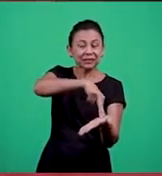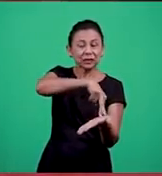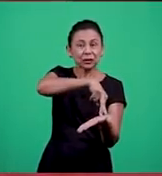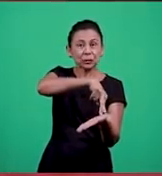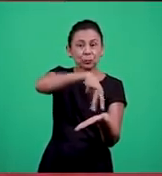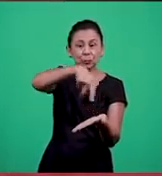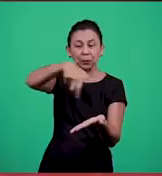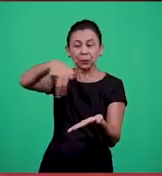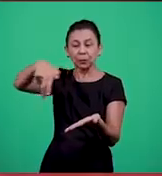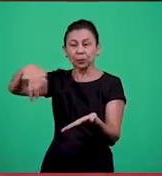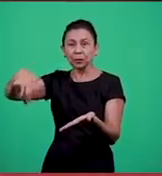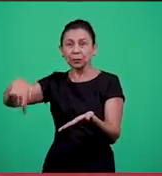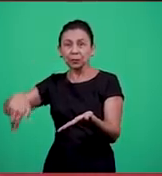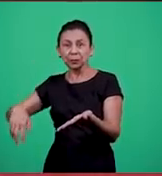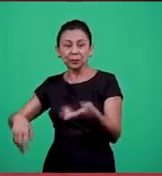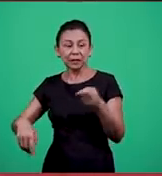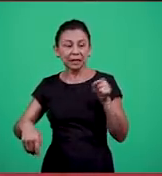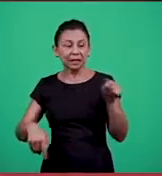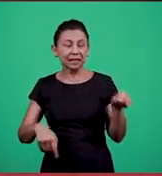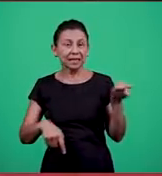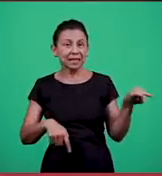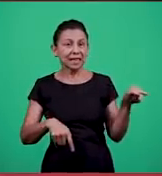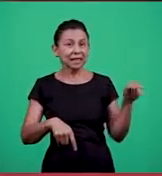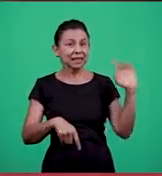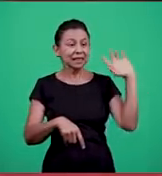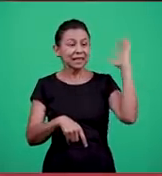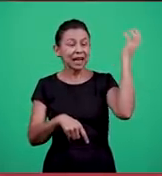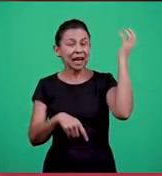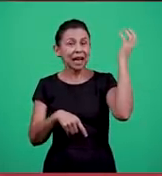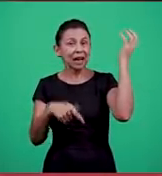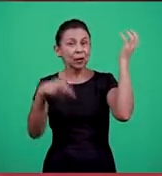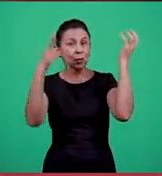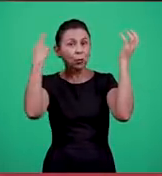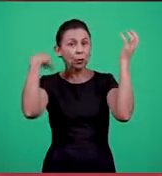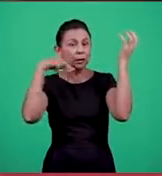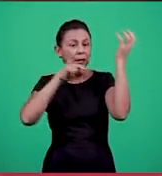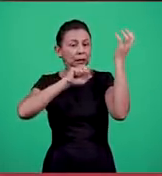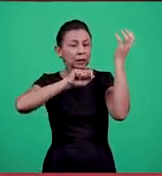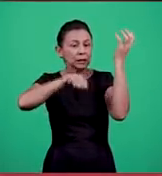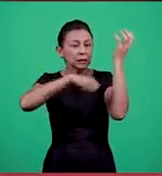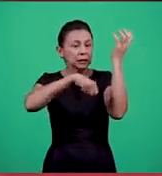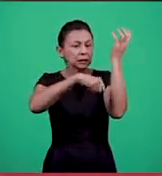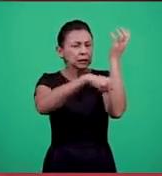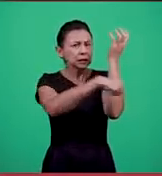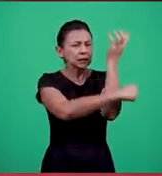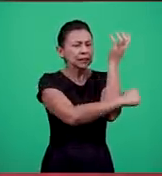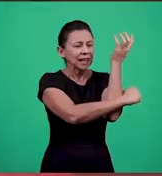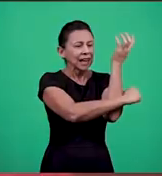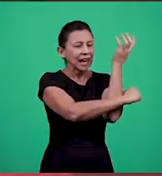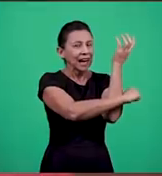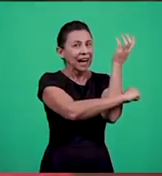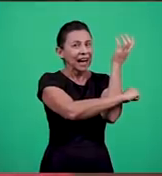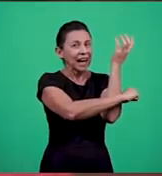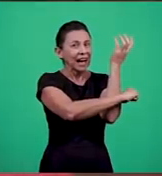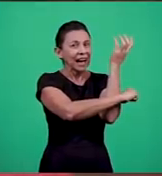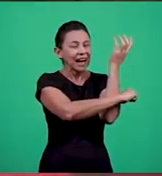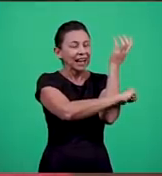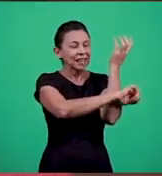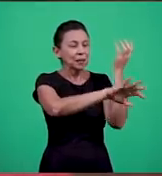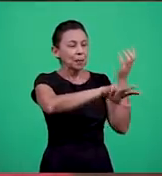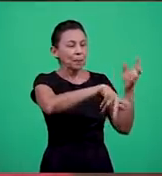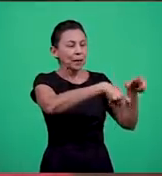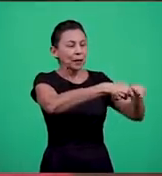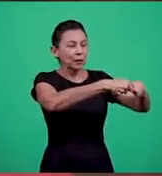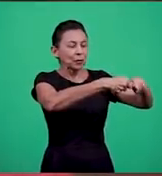maravilha! Aquele cordeiro foi vida para Isaque. Aquele cordeiro